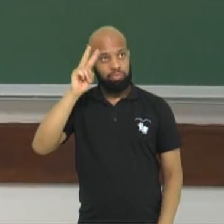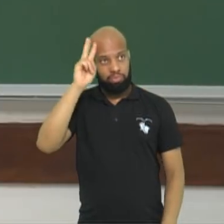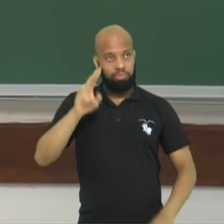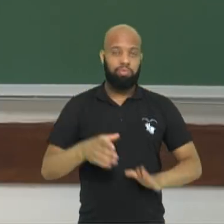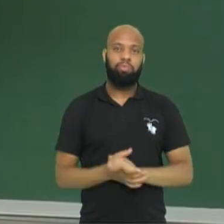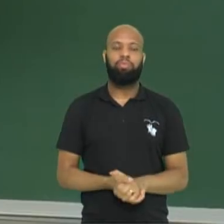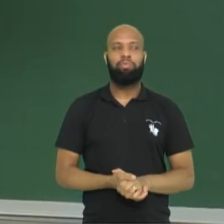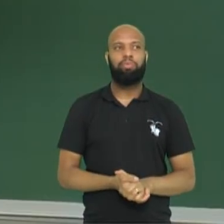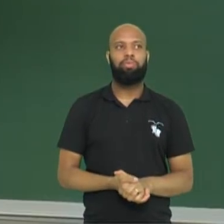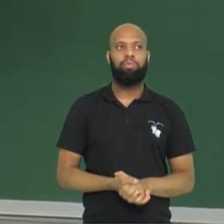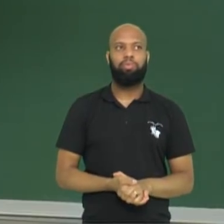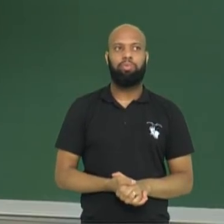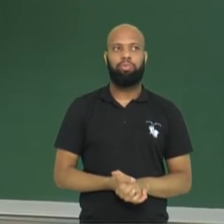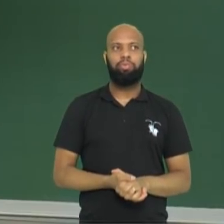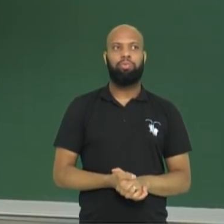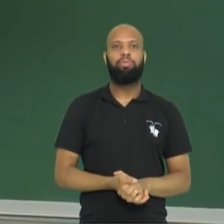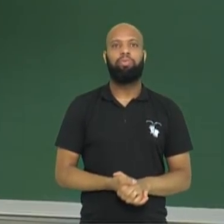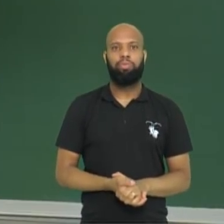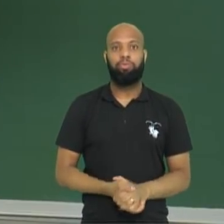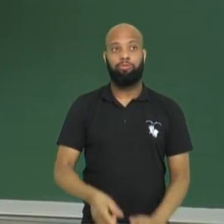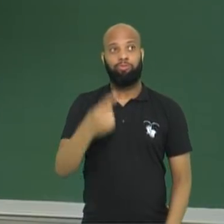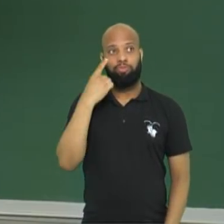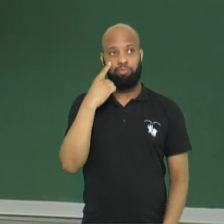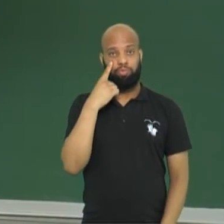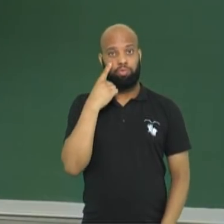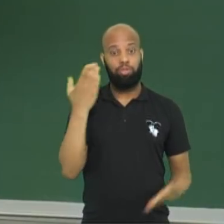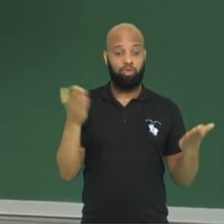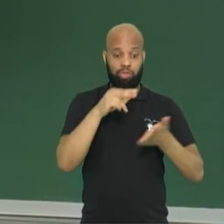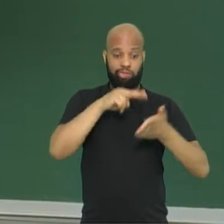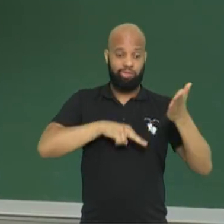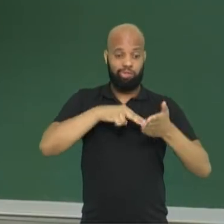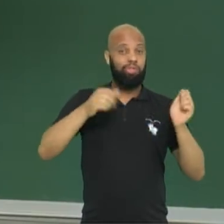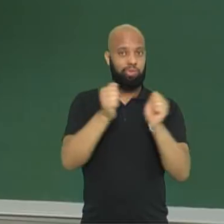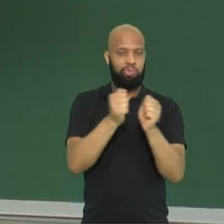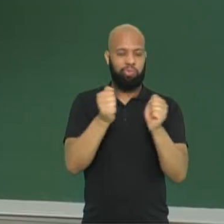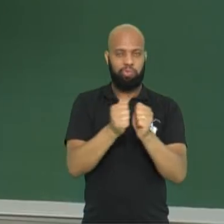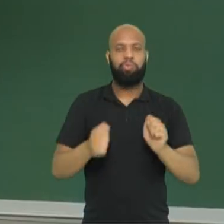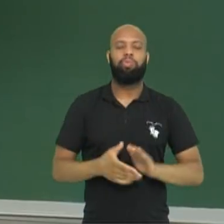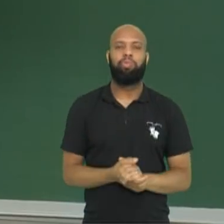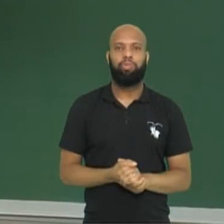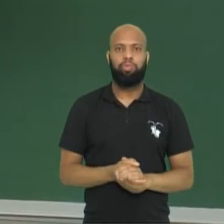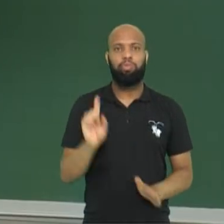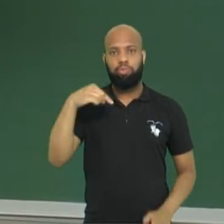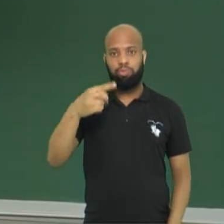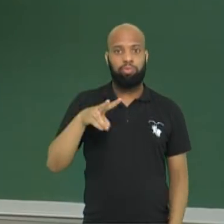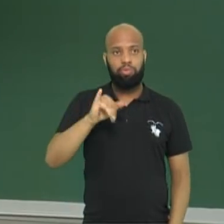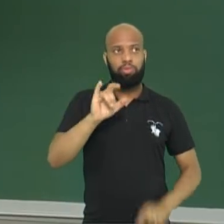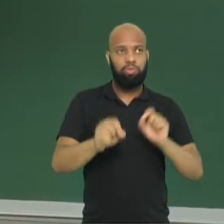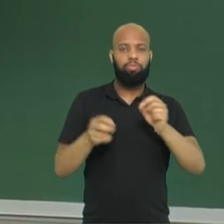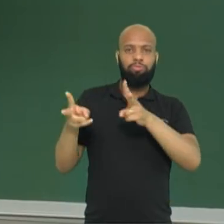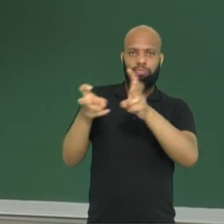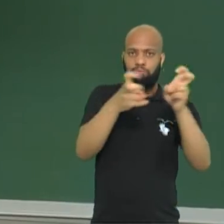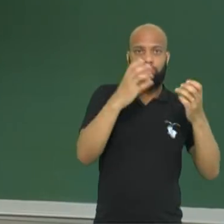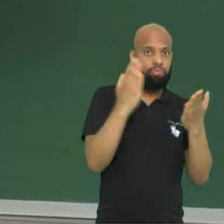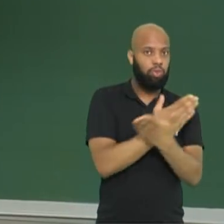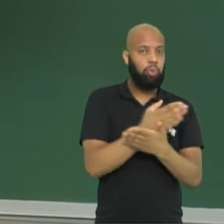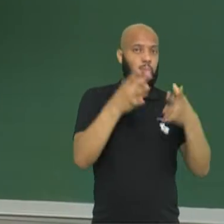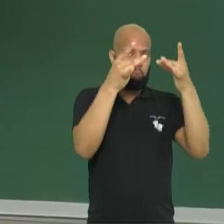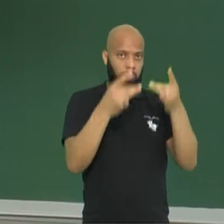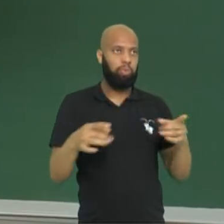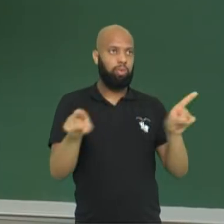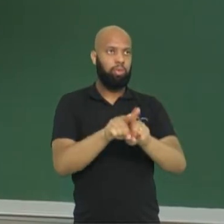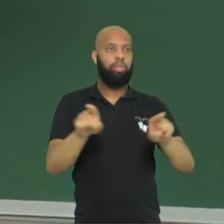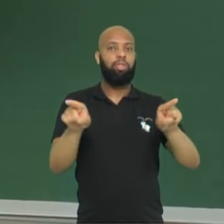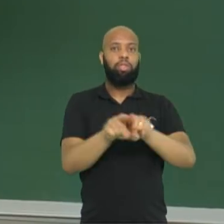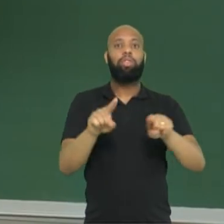lá. Olha aqui, ó, acompanhe então a leitura aqui que nós vamos fazer. Depois nós vamos observar alguns detalhes nela,